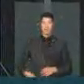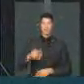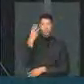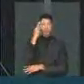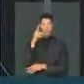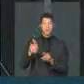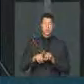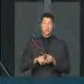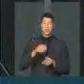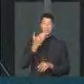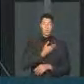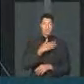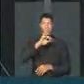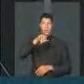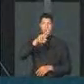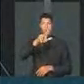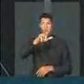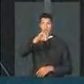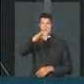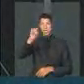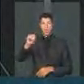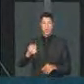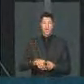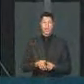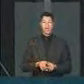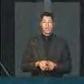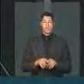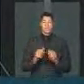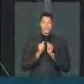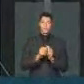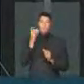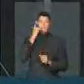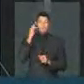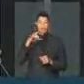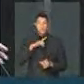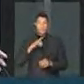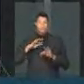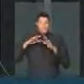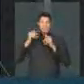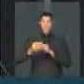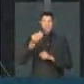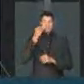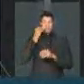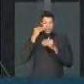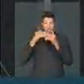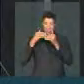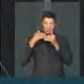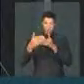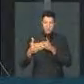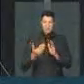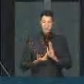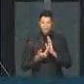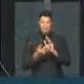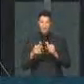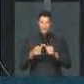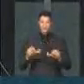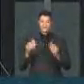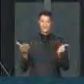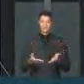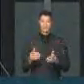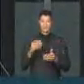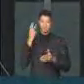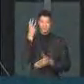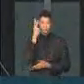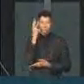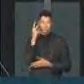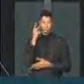Maranhão, o colega deputado Julião Amin. Ele, deputado Mota, que tem toda uma experiência aqui dentro da casa, está indo agora